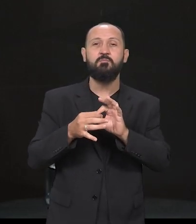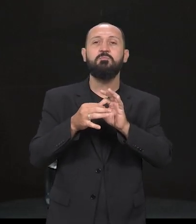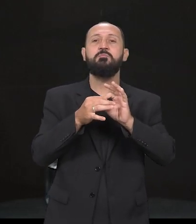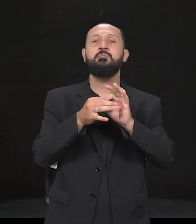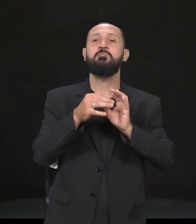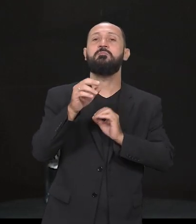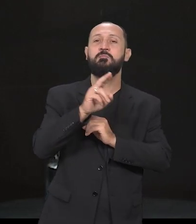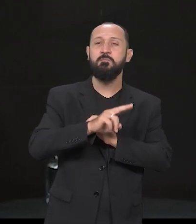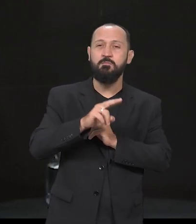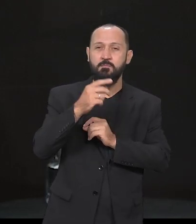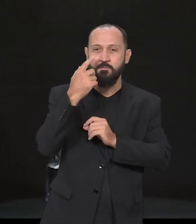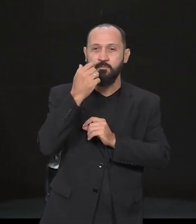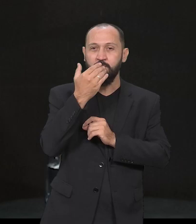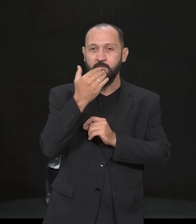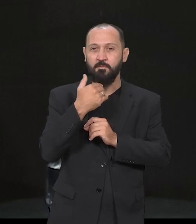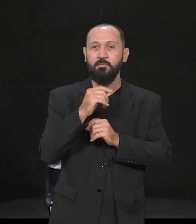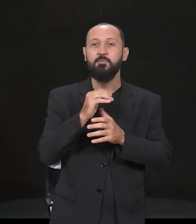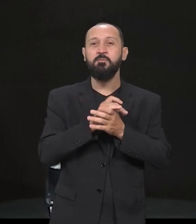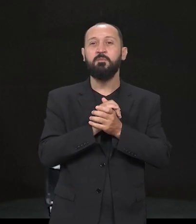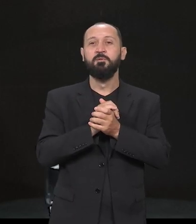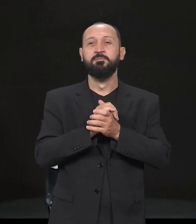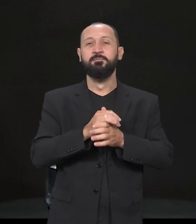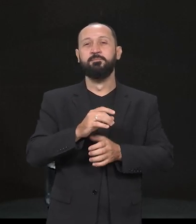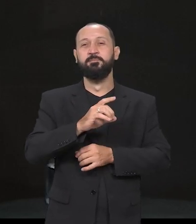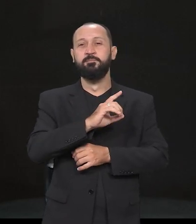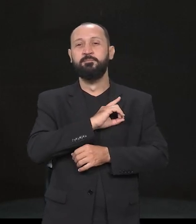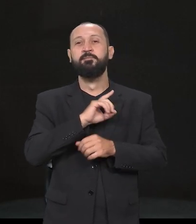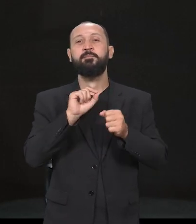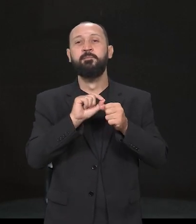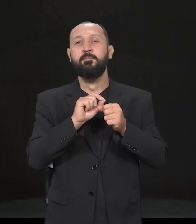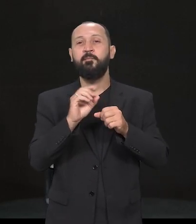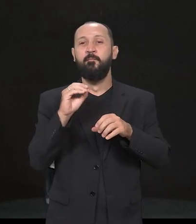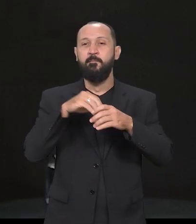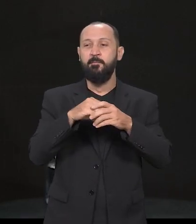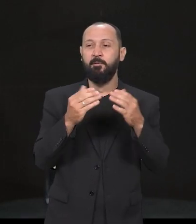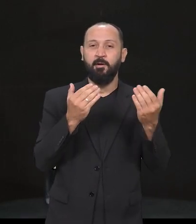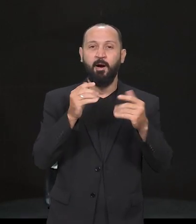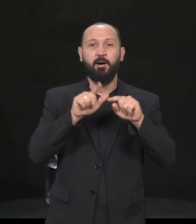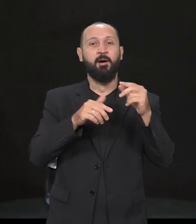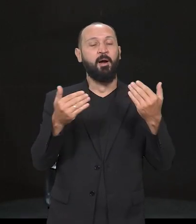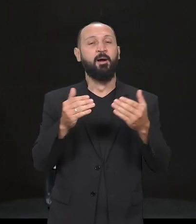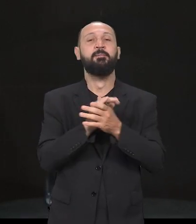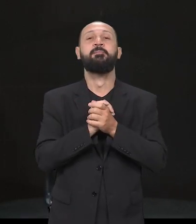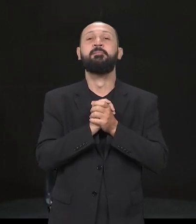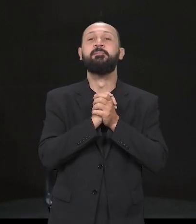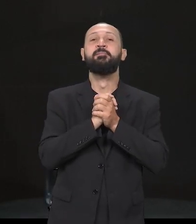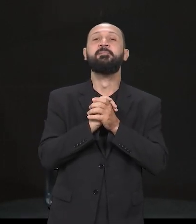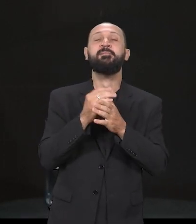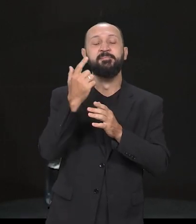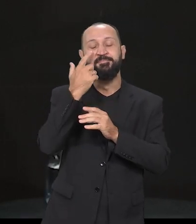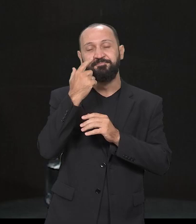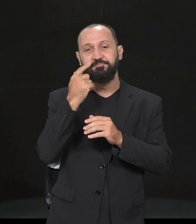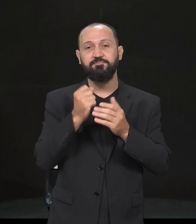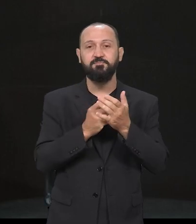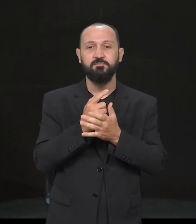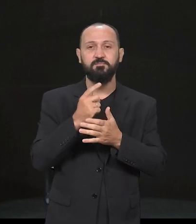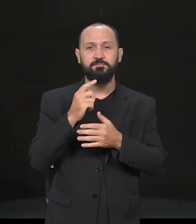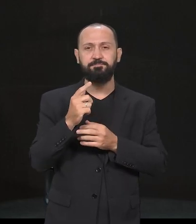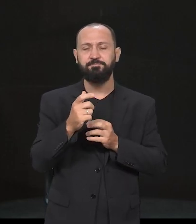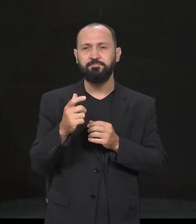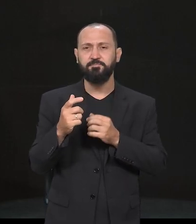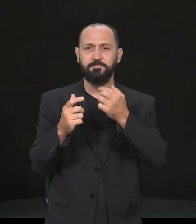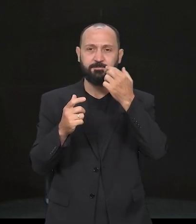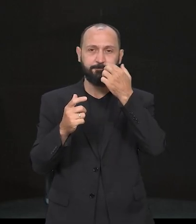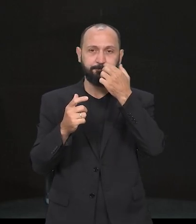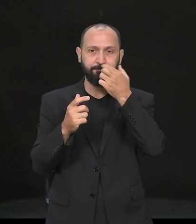casos, né, através das requisições do delegado e fazer o exame entre esses materiais. Então, a microcomparação balística está